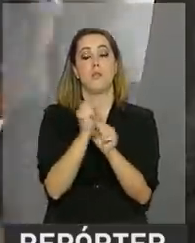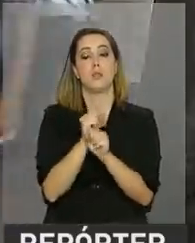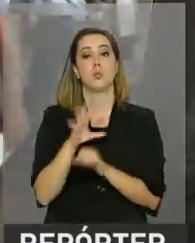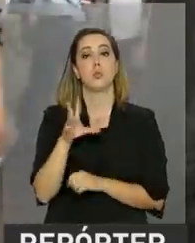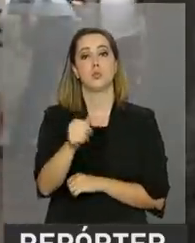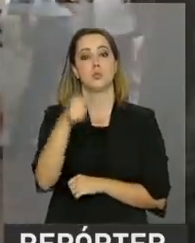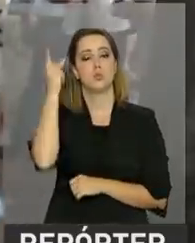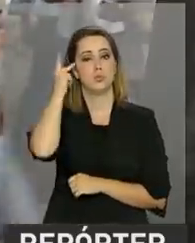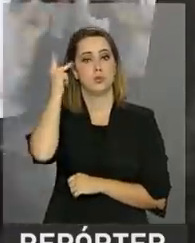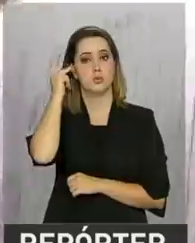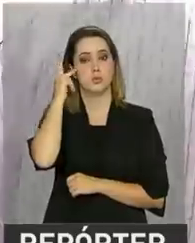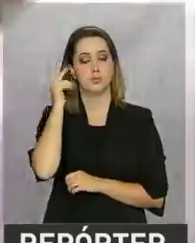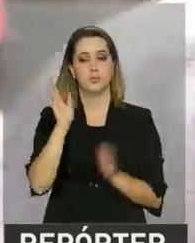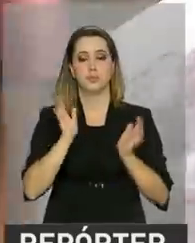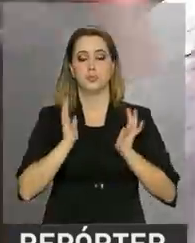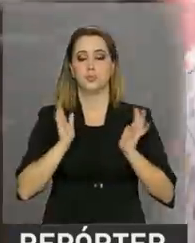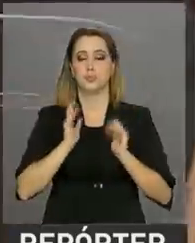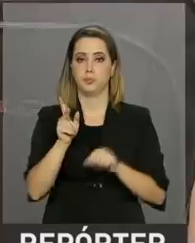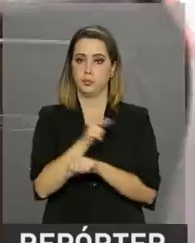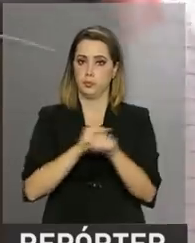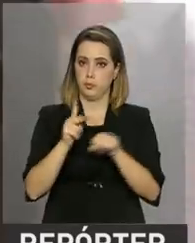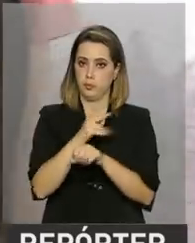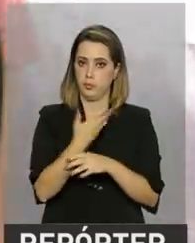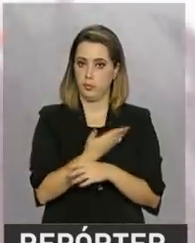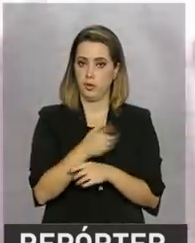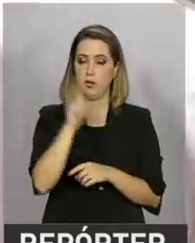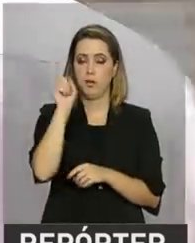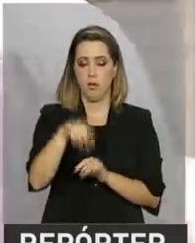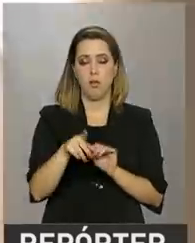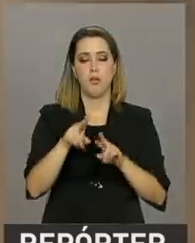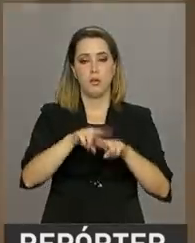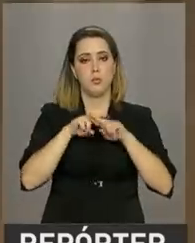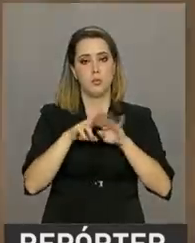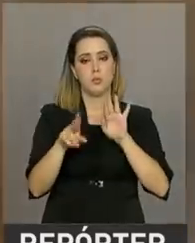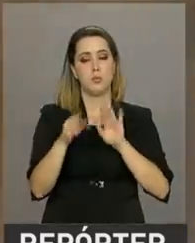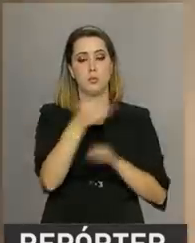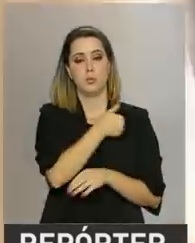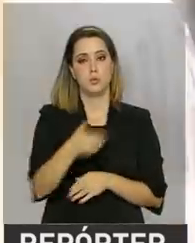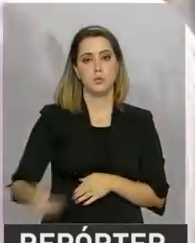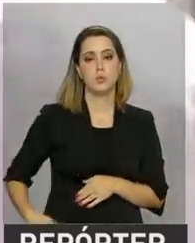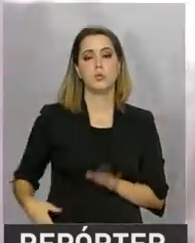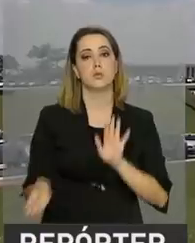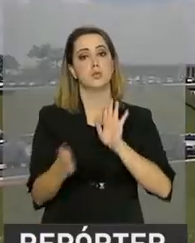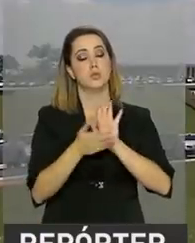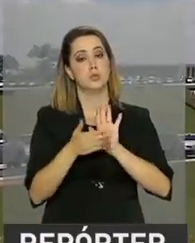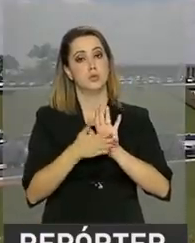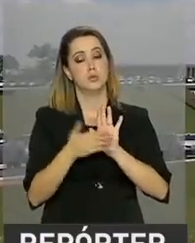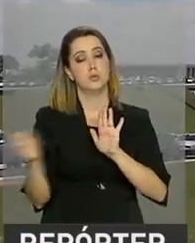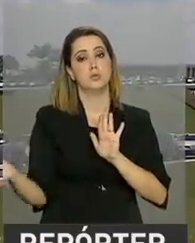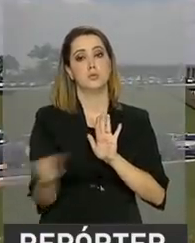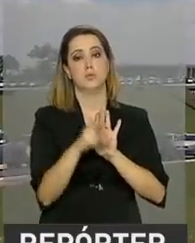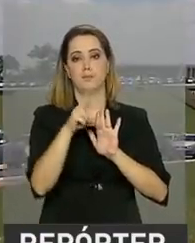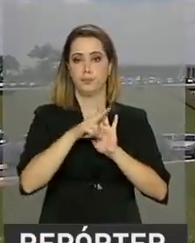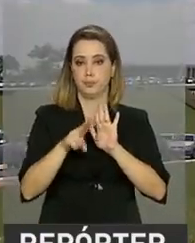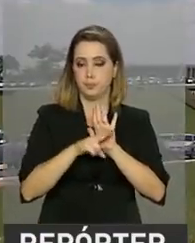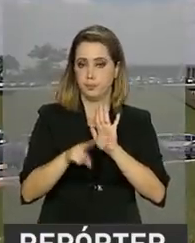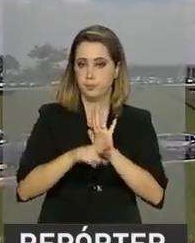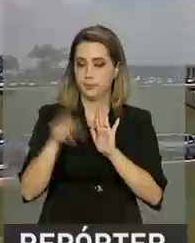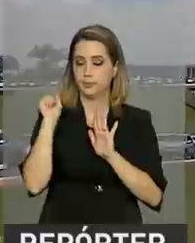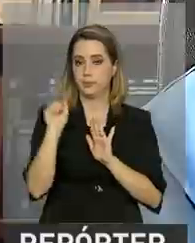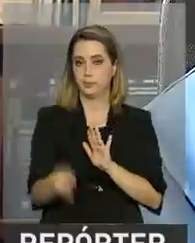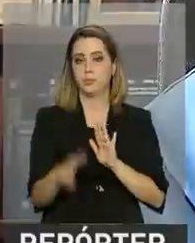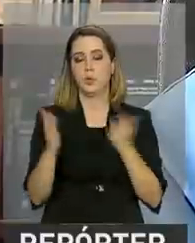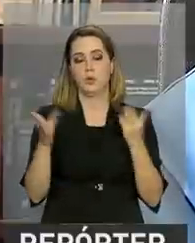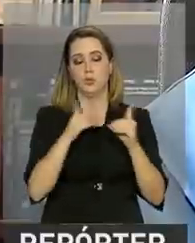mais rica do país. É por isso que o governo está propondo uma reforma do sistema previdenciário, que está em discussão no